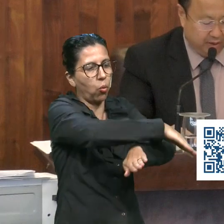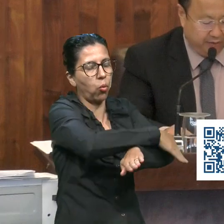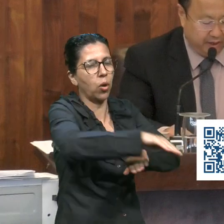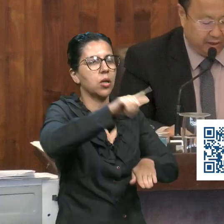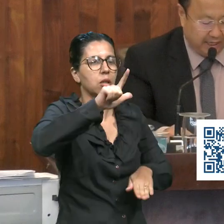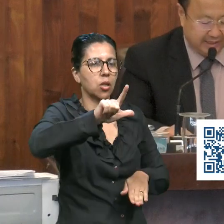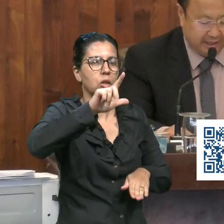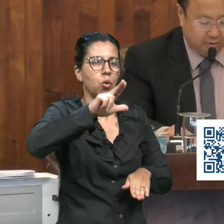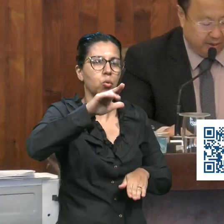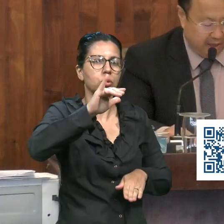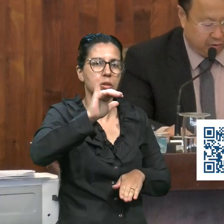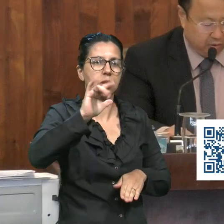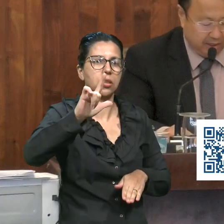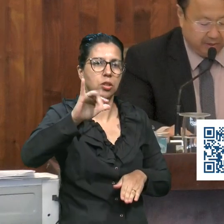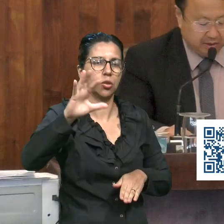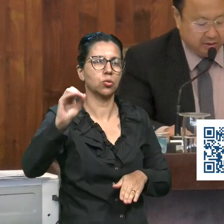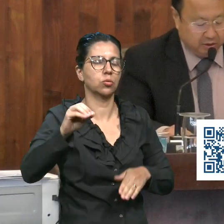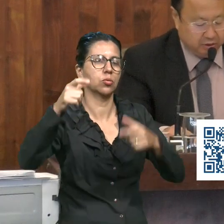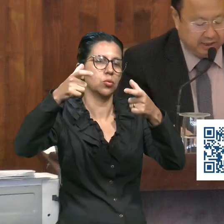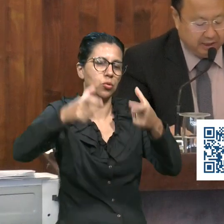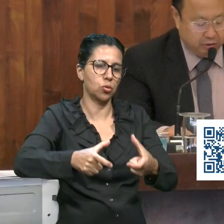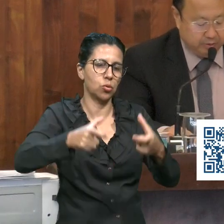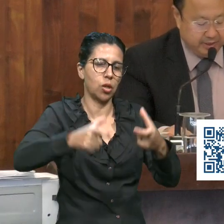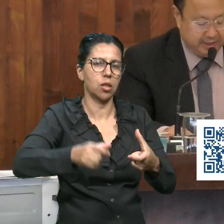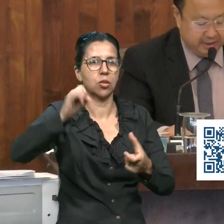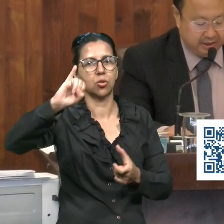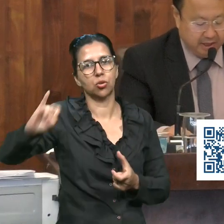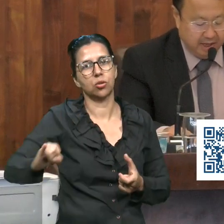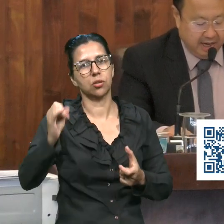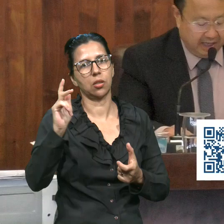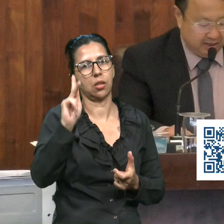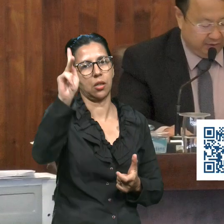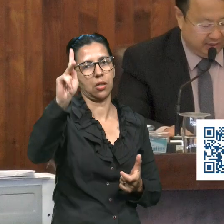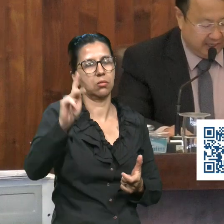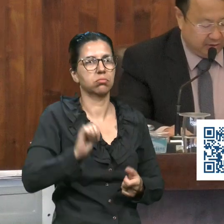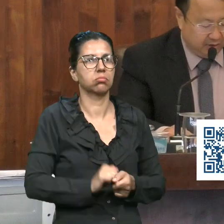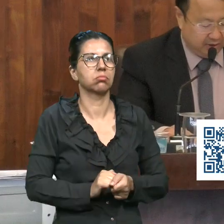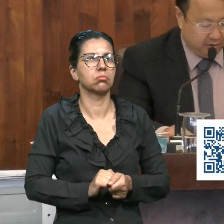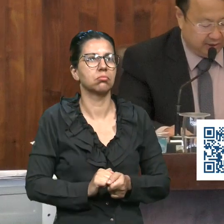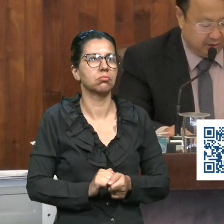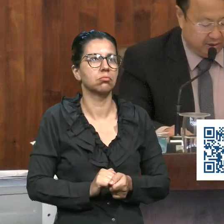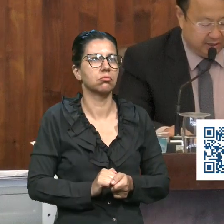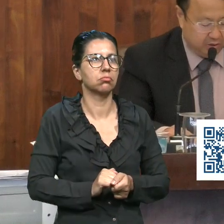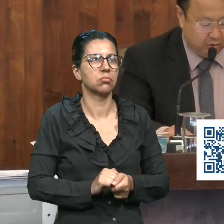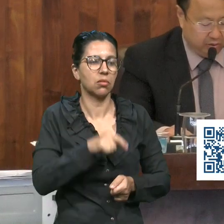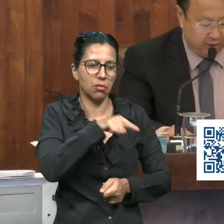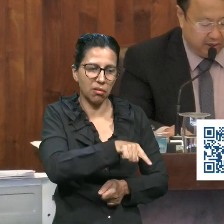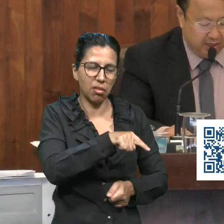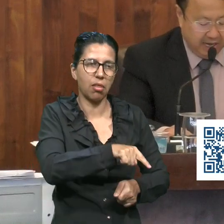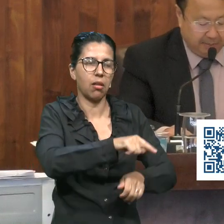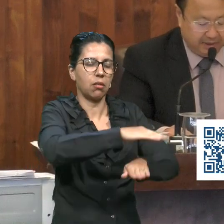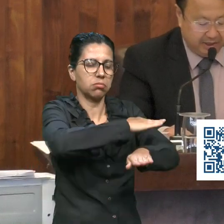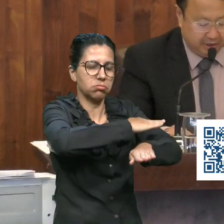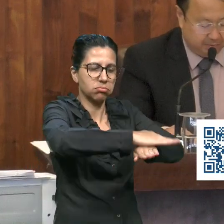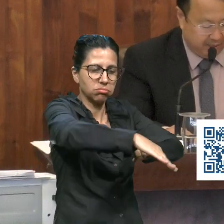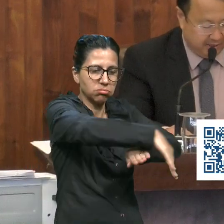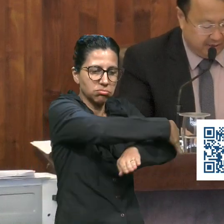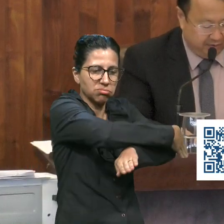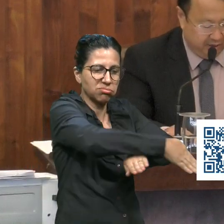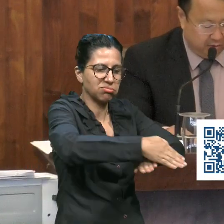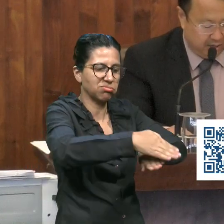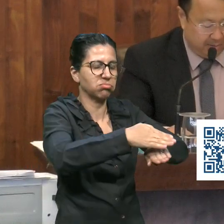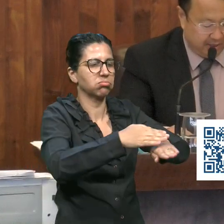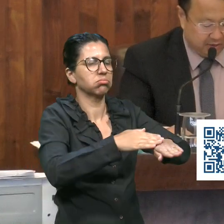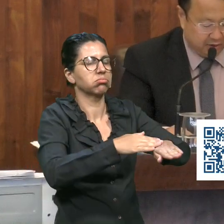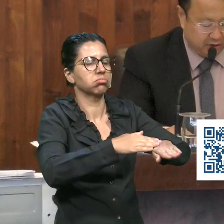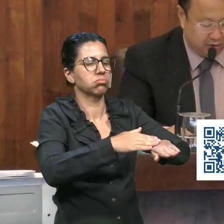Coelho de Oliveira, localizado no bairro Núcleo Habitacional Juscelino Kubitschewski. Haja vista a atual situação em que se encontra, apresentando partes da